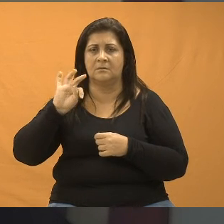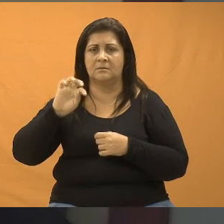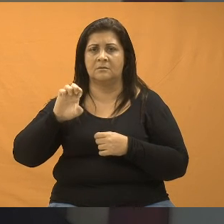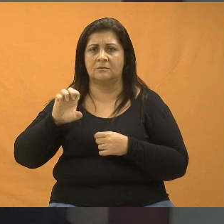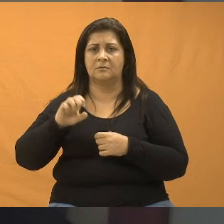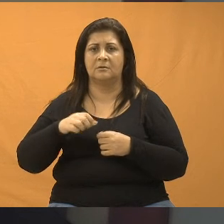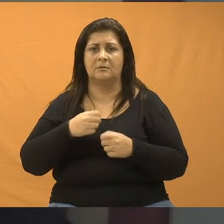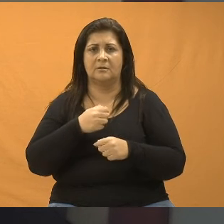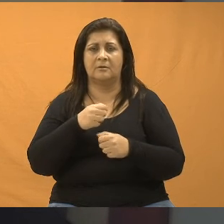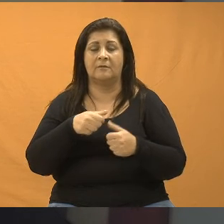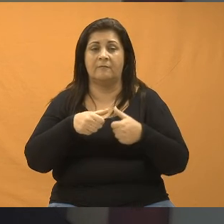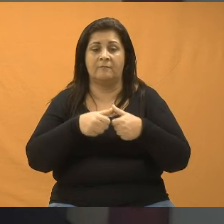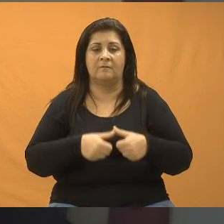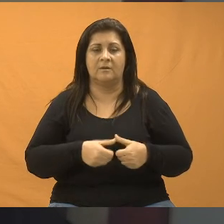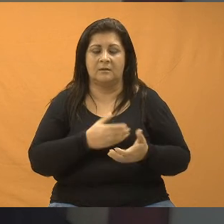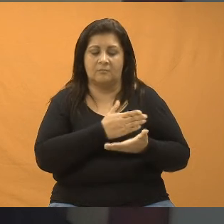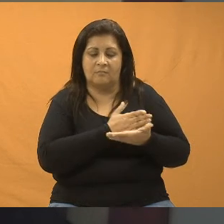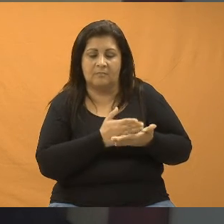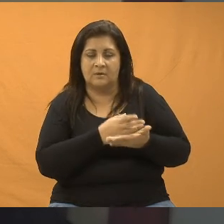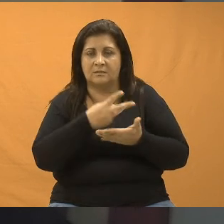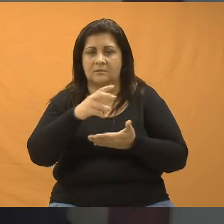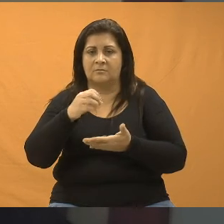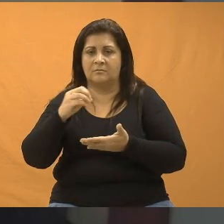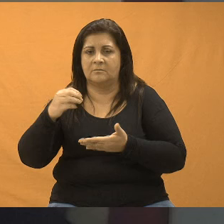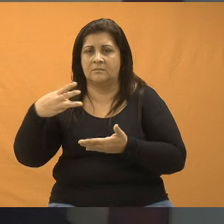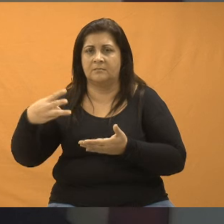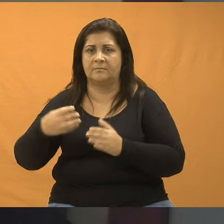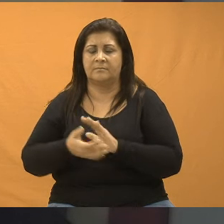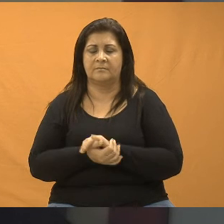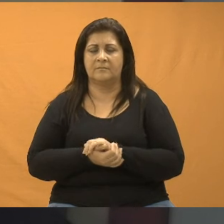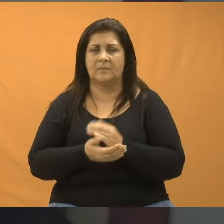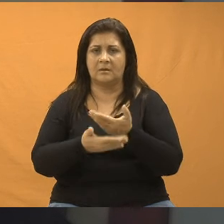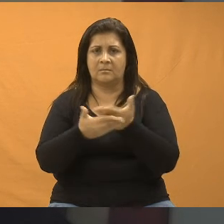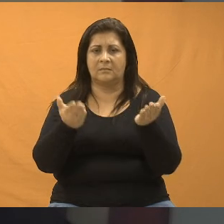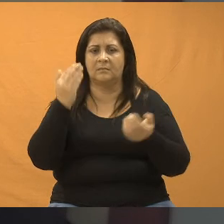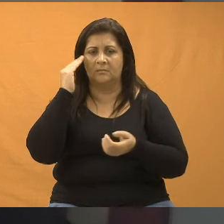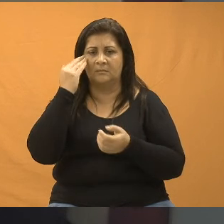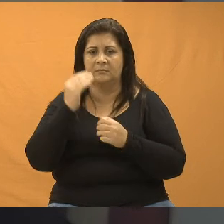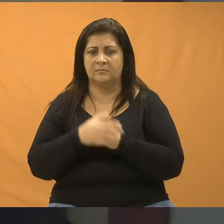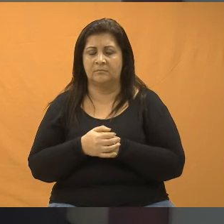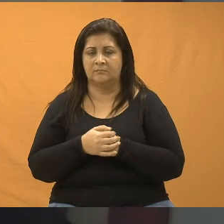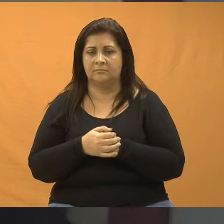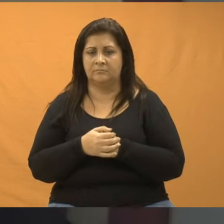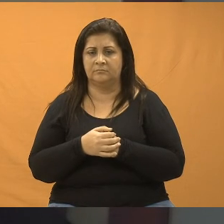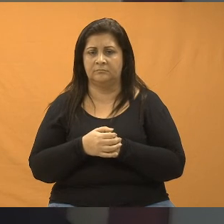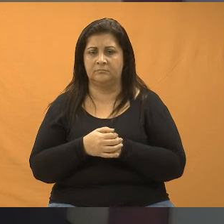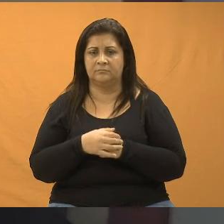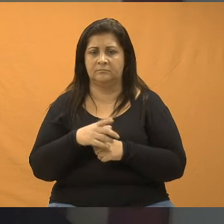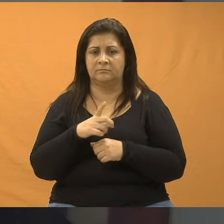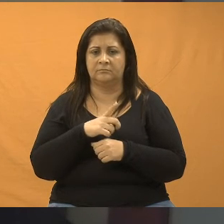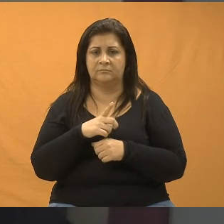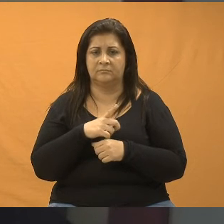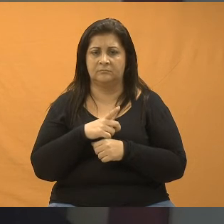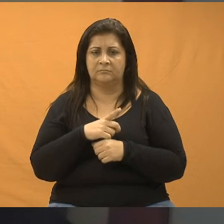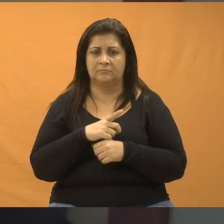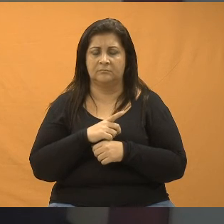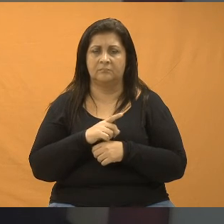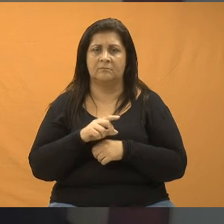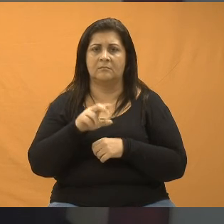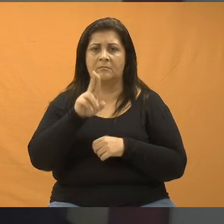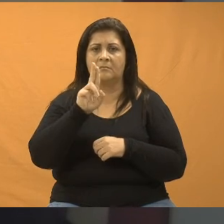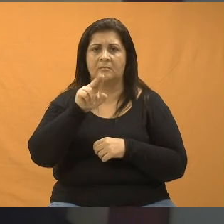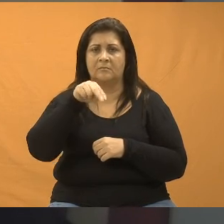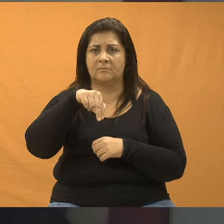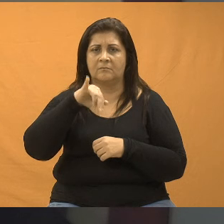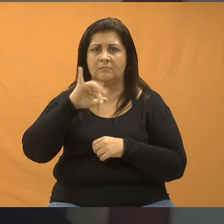desde 2003. Para os senhores terem uma ideia, nós tivemos a Unifarma na Santa Casa durante